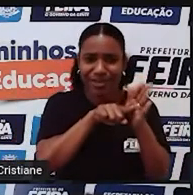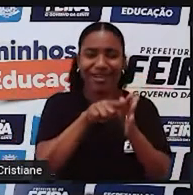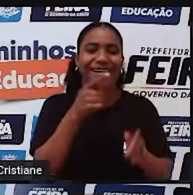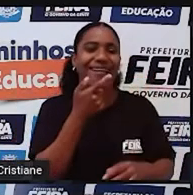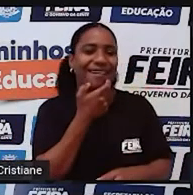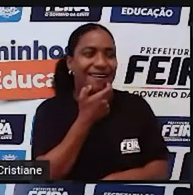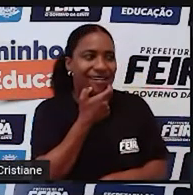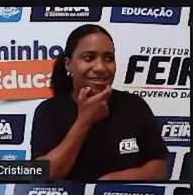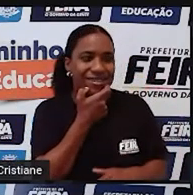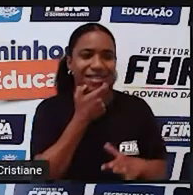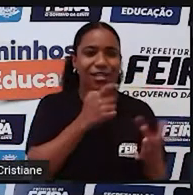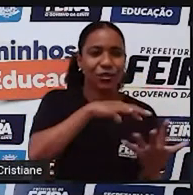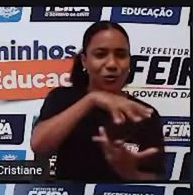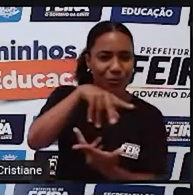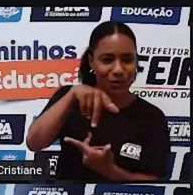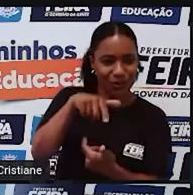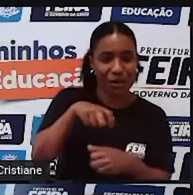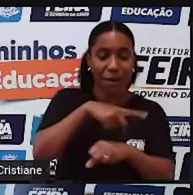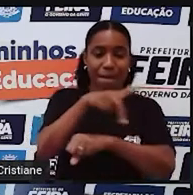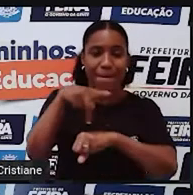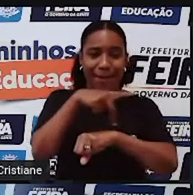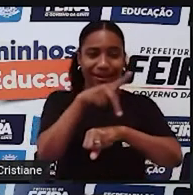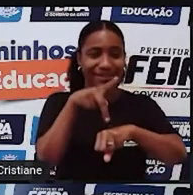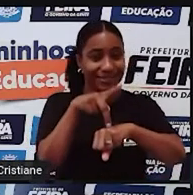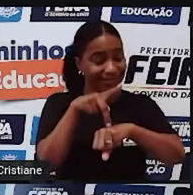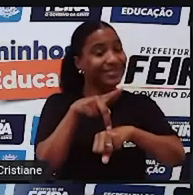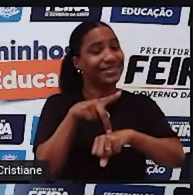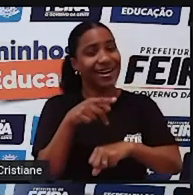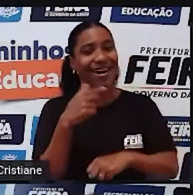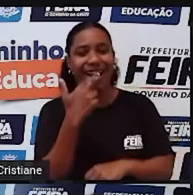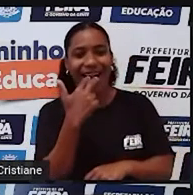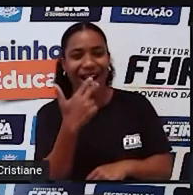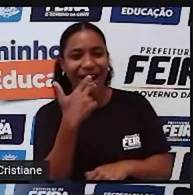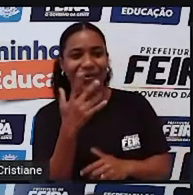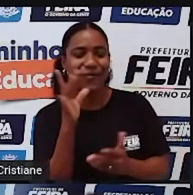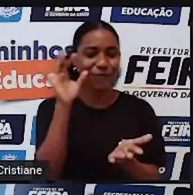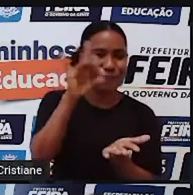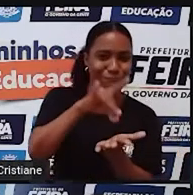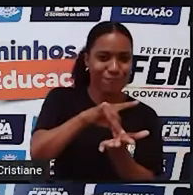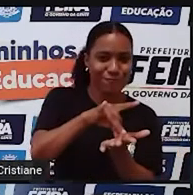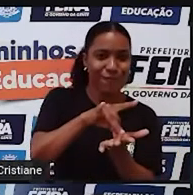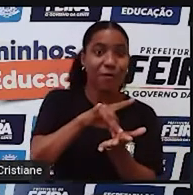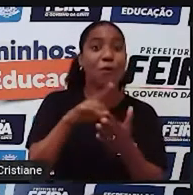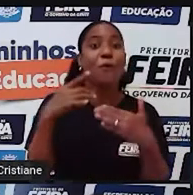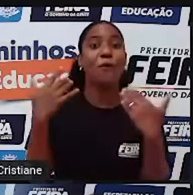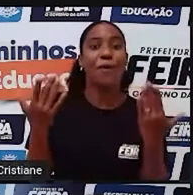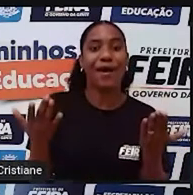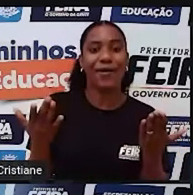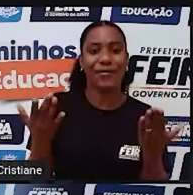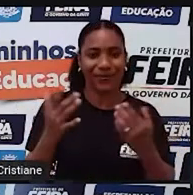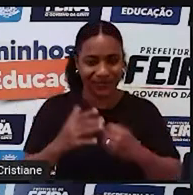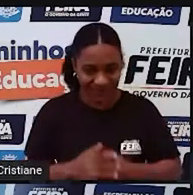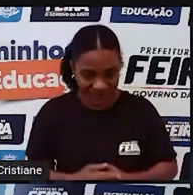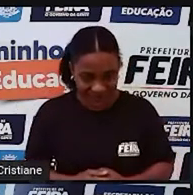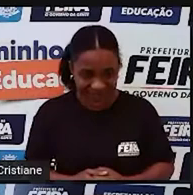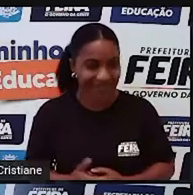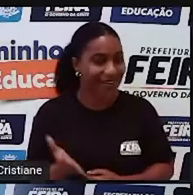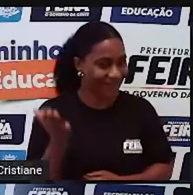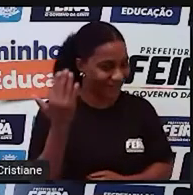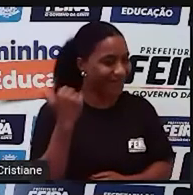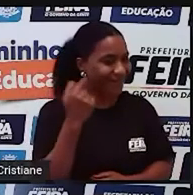mundo, com foco em países que tenham essa língua estrangeira como idioma oficial. Ok? Let's